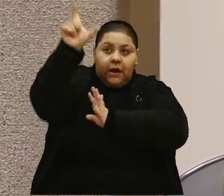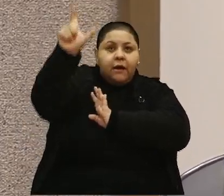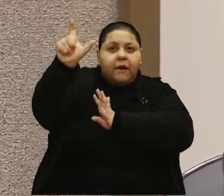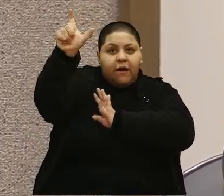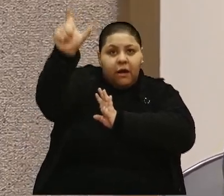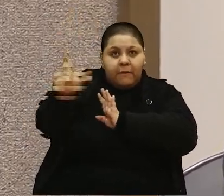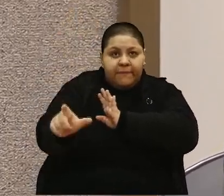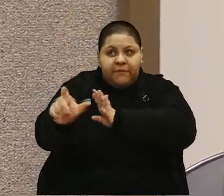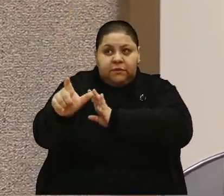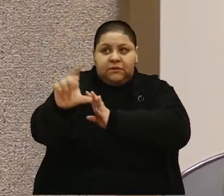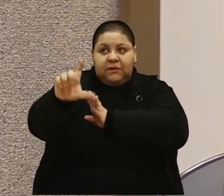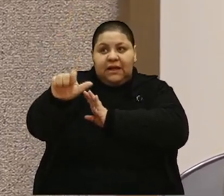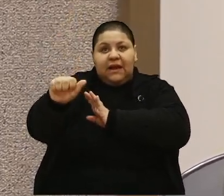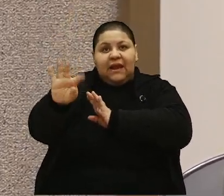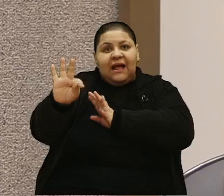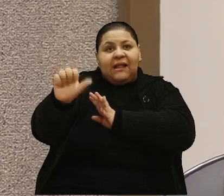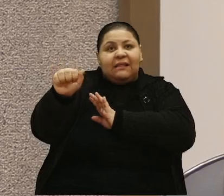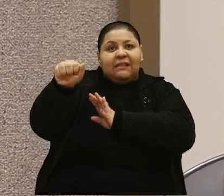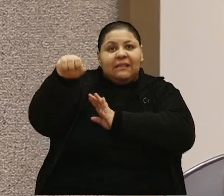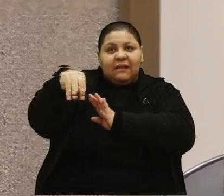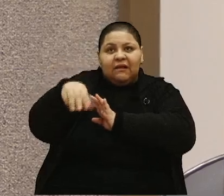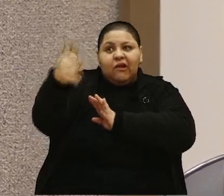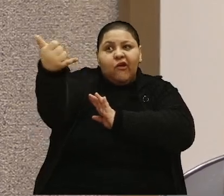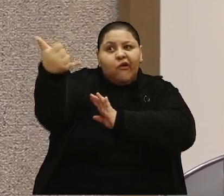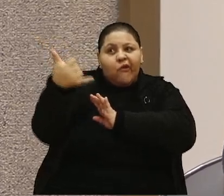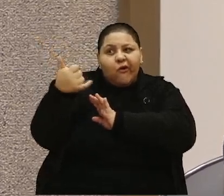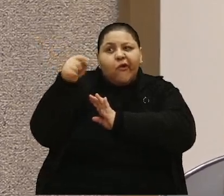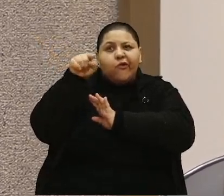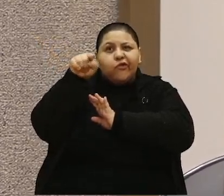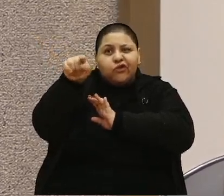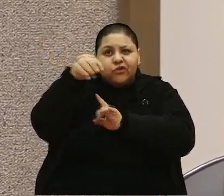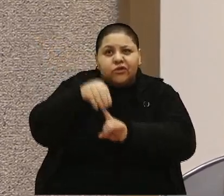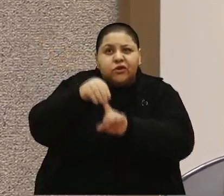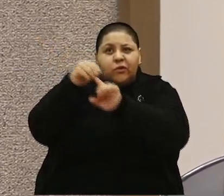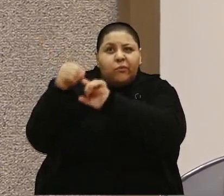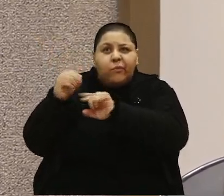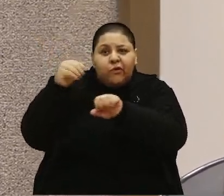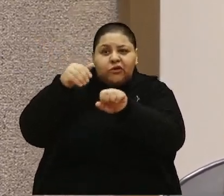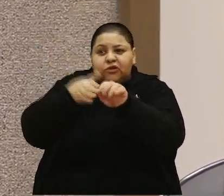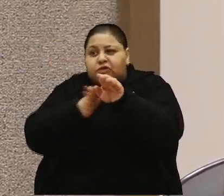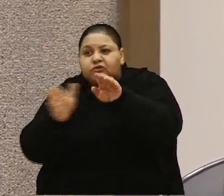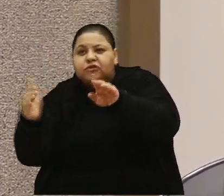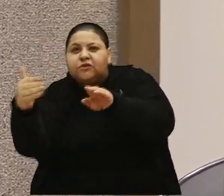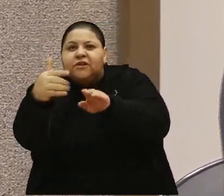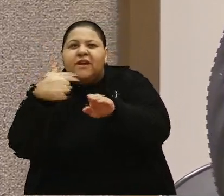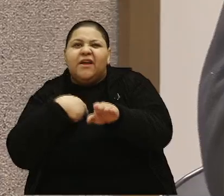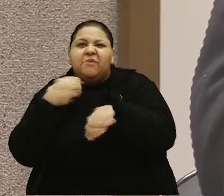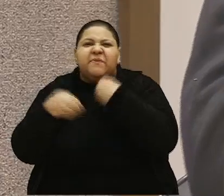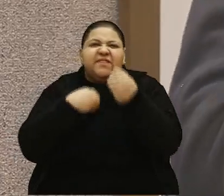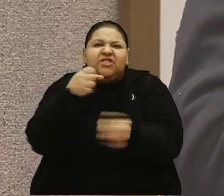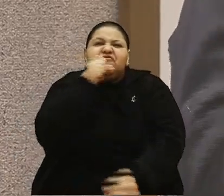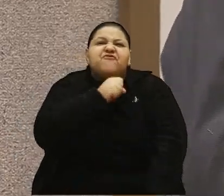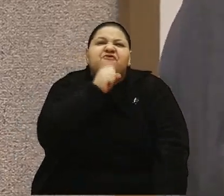da Latam disse, não, o senhor é prioridade, pode passar lá na frente. Me senti um velho.